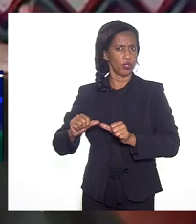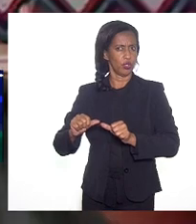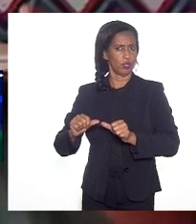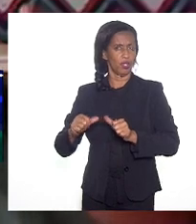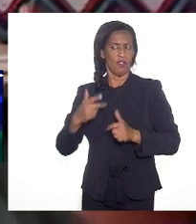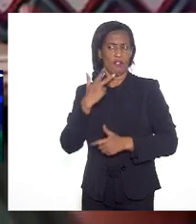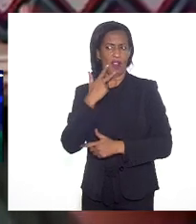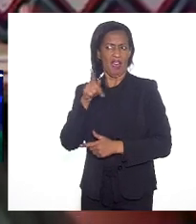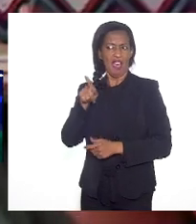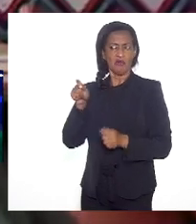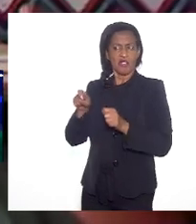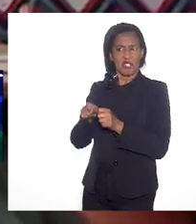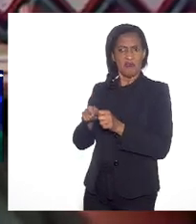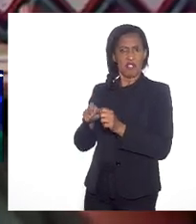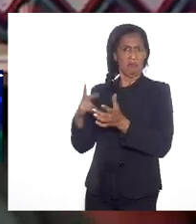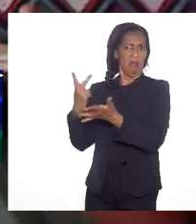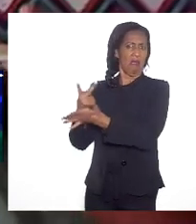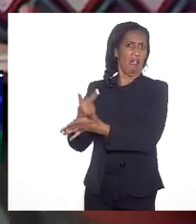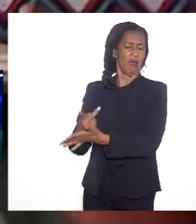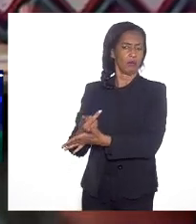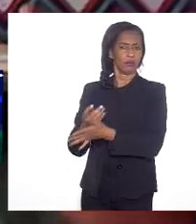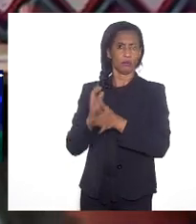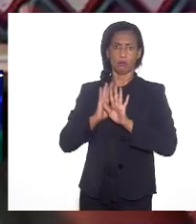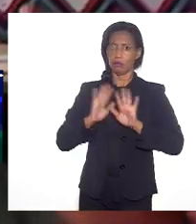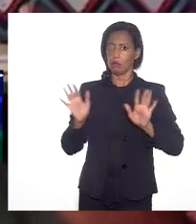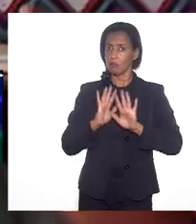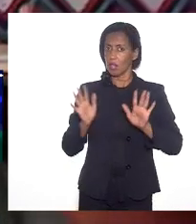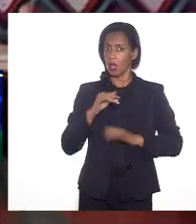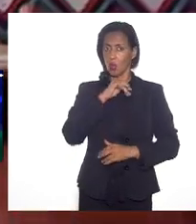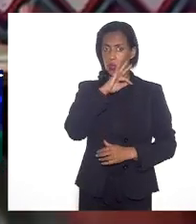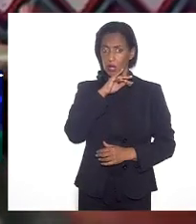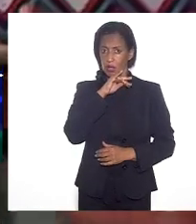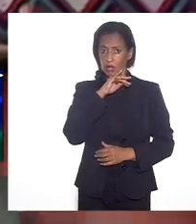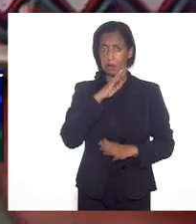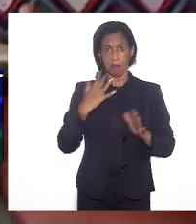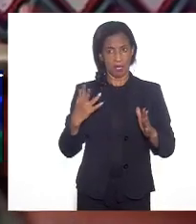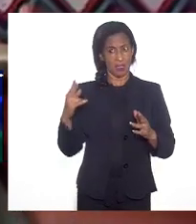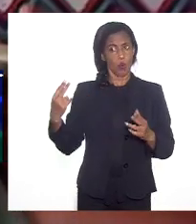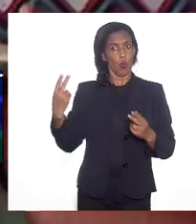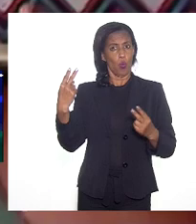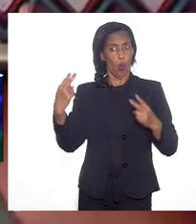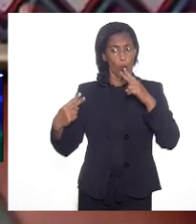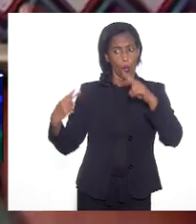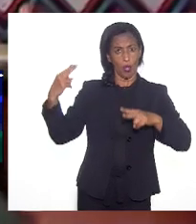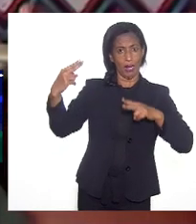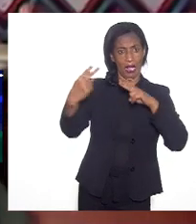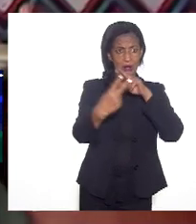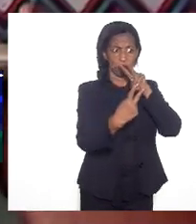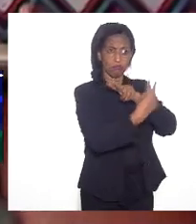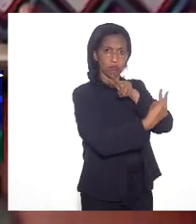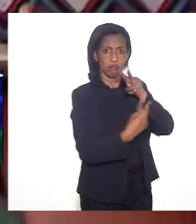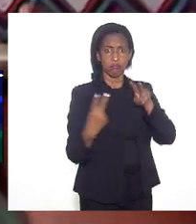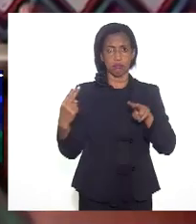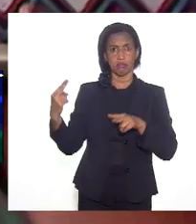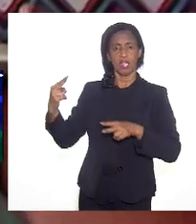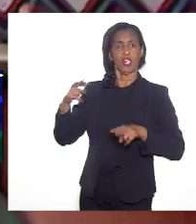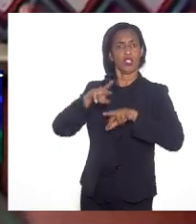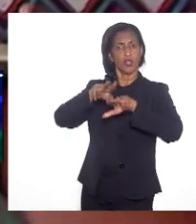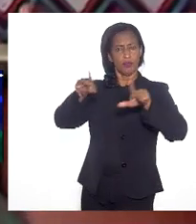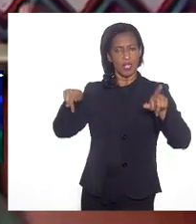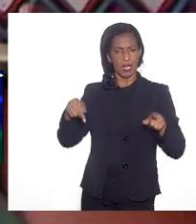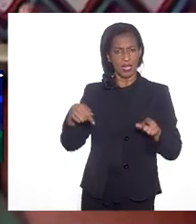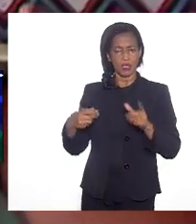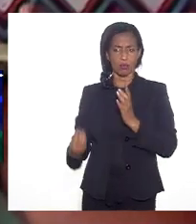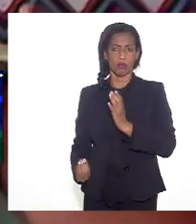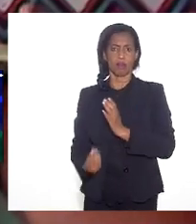fez. Isso é ruim. Mas é importante que a gente tenha diversos olhares para que a gente converse e construa uma sociedade